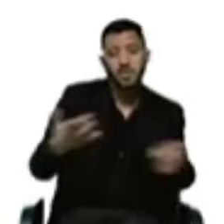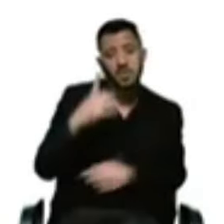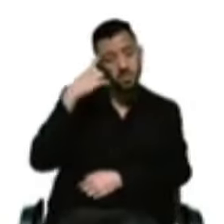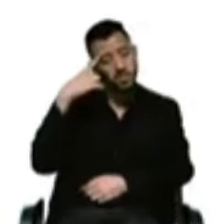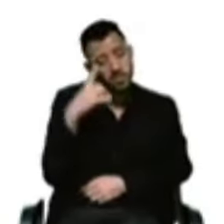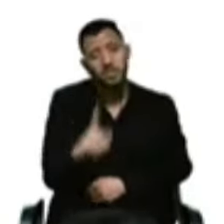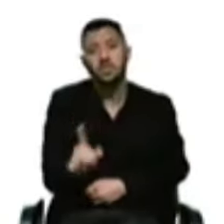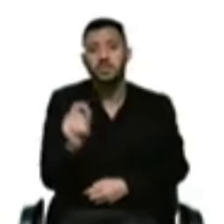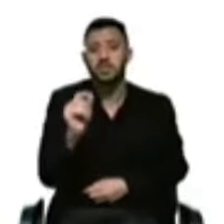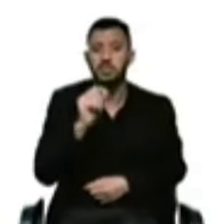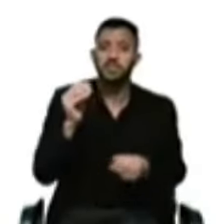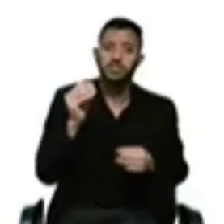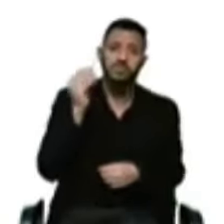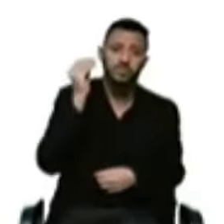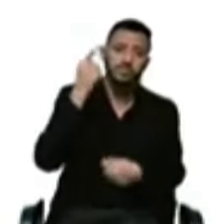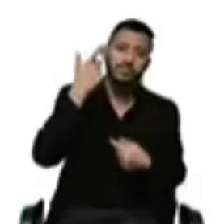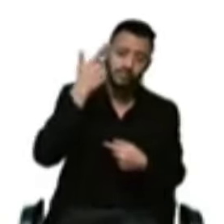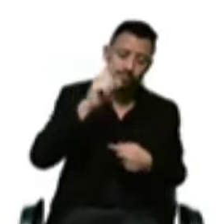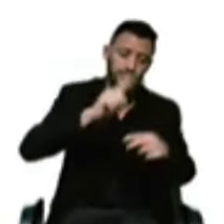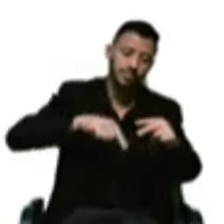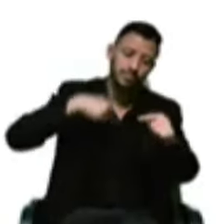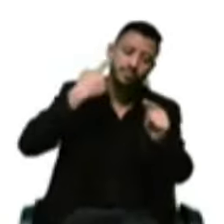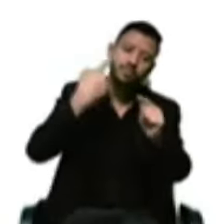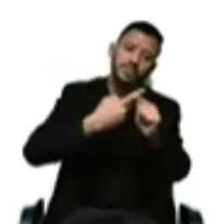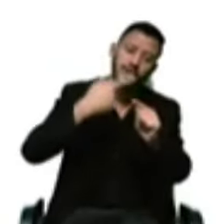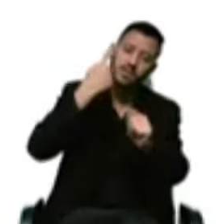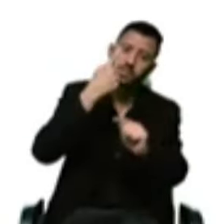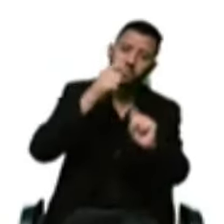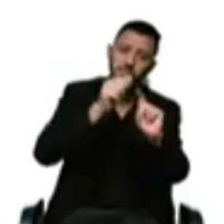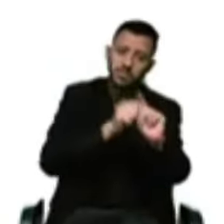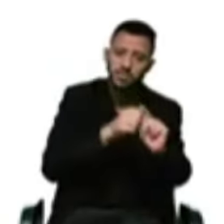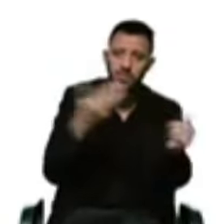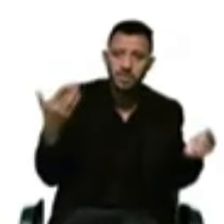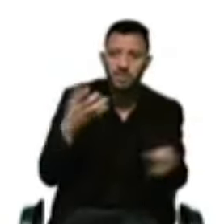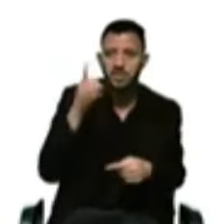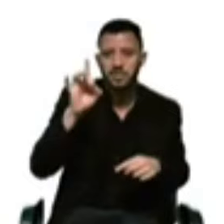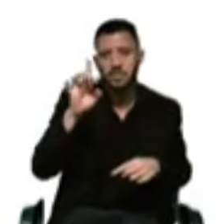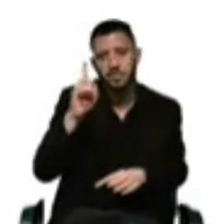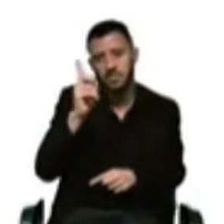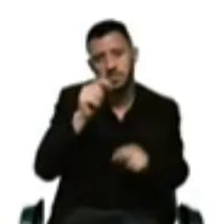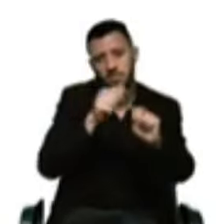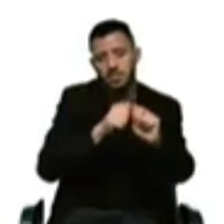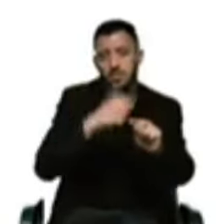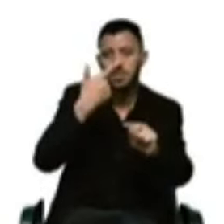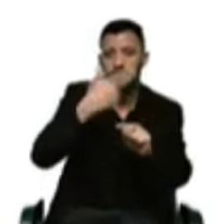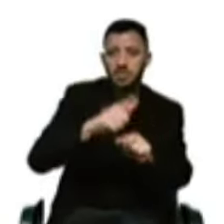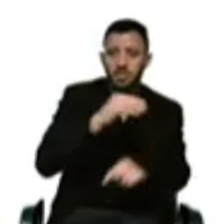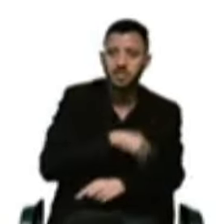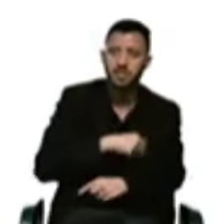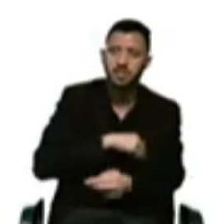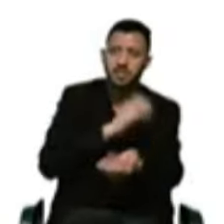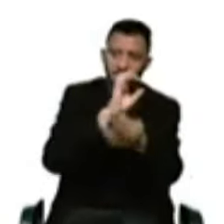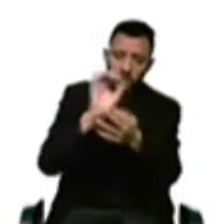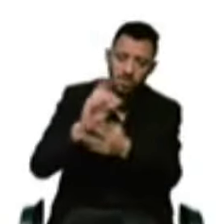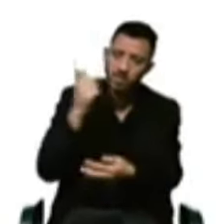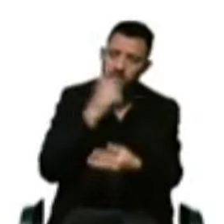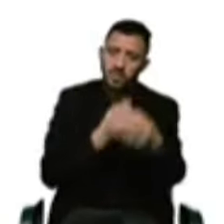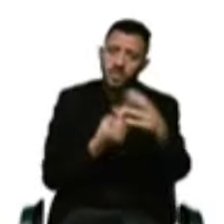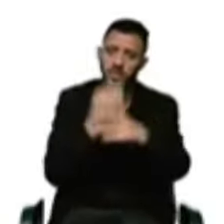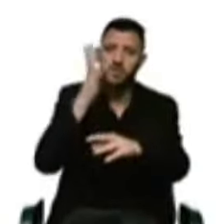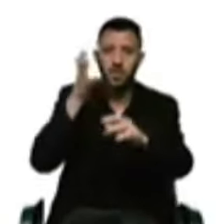aí vai passar mais de um mês né Eh não vai ser no mês subsequente que o pagamento vai estar regularizado para essa